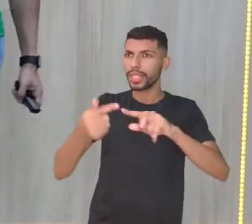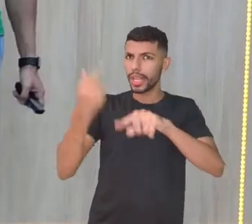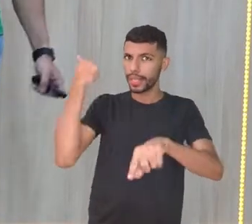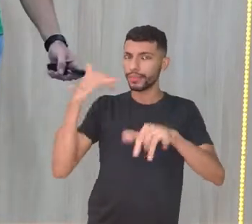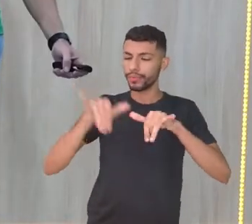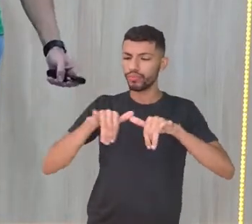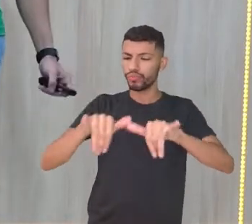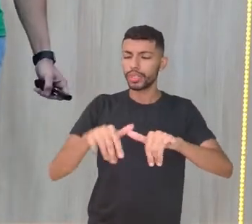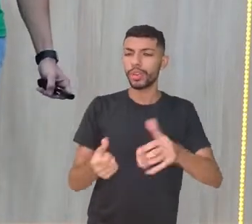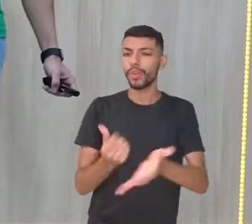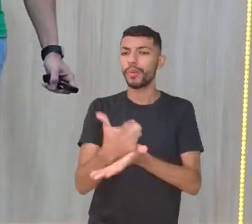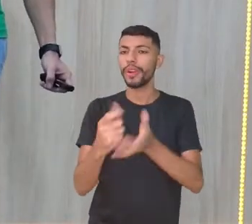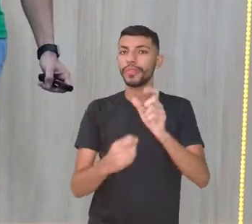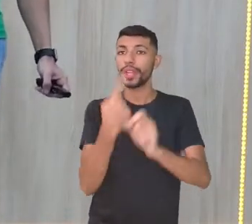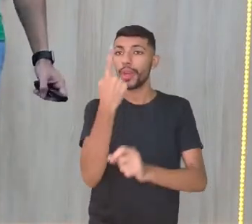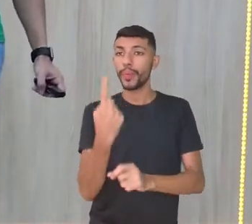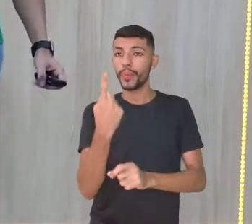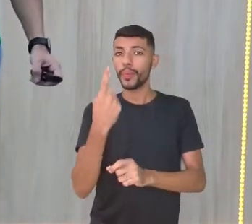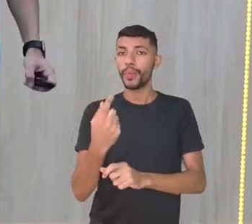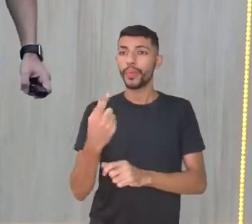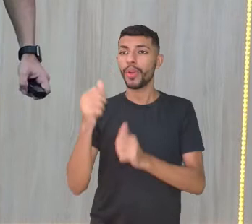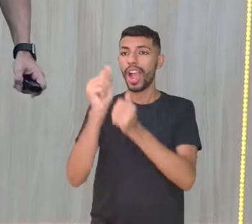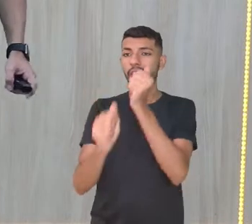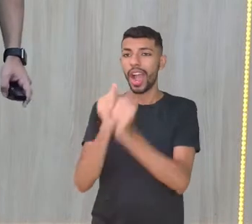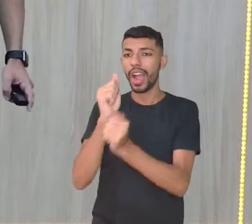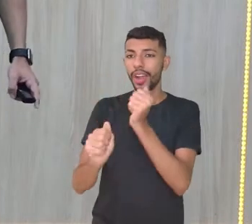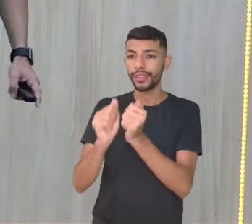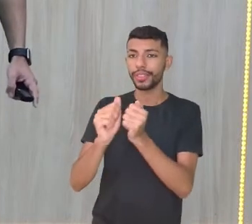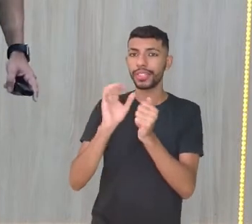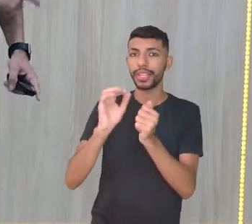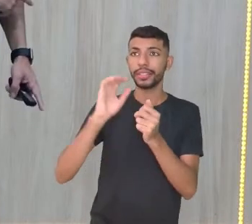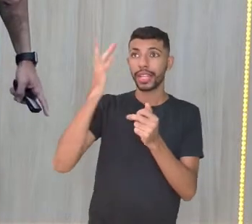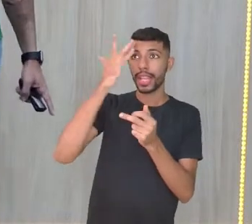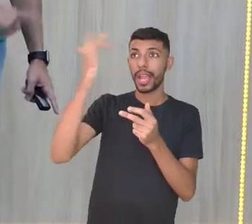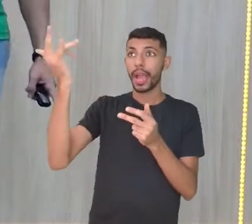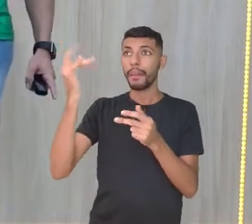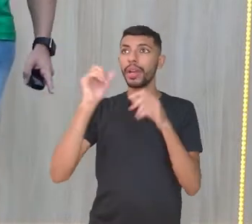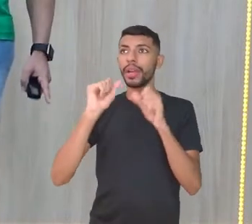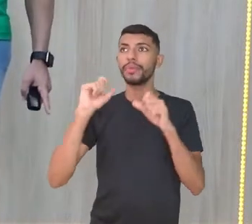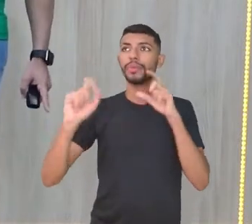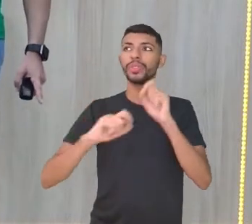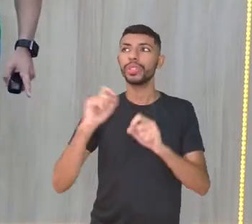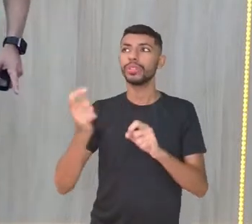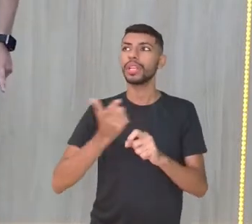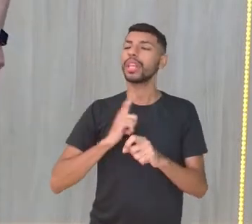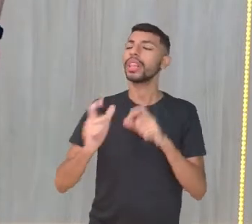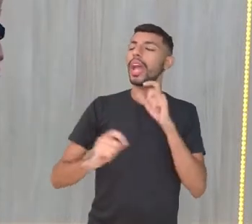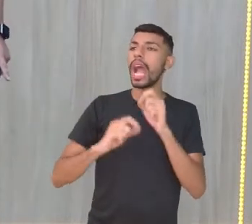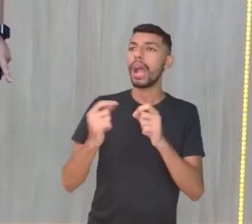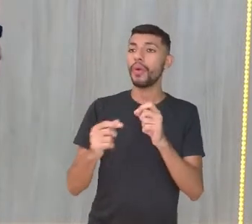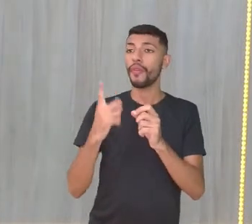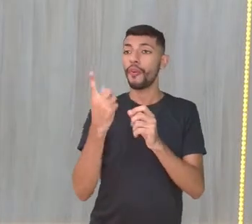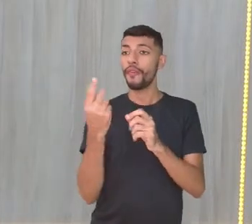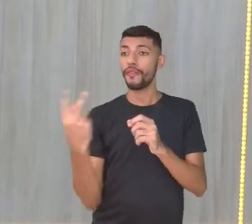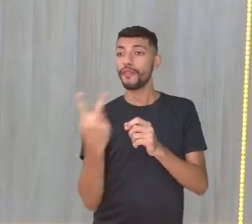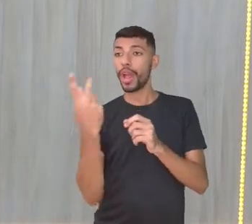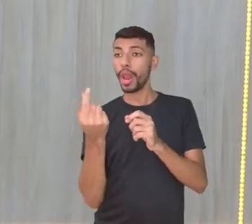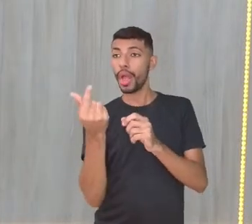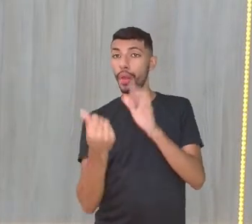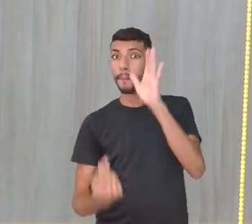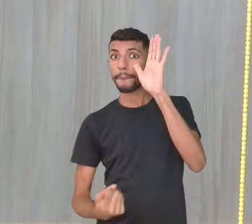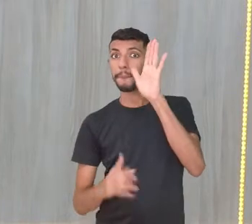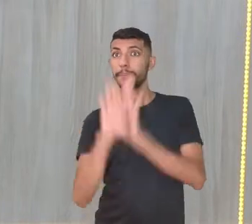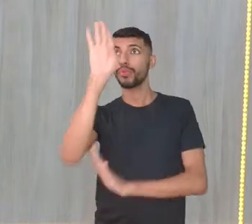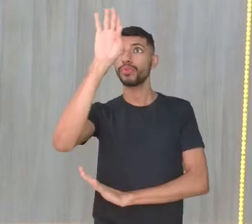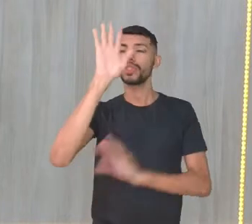quilo de arroz e amanhã esse quilo de arroz podia estar com os preços lá nas alturas, certo? Então, os